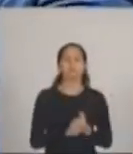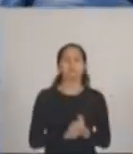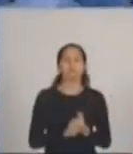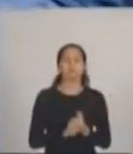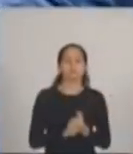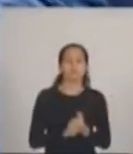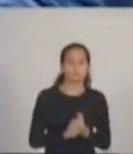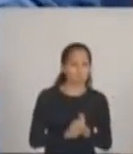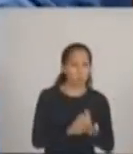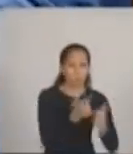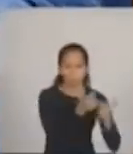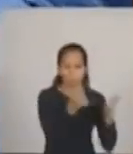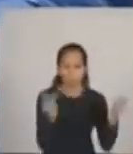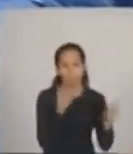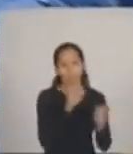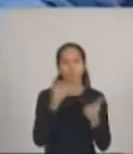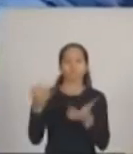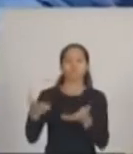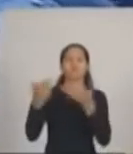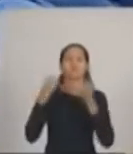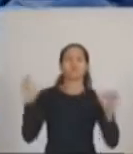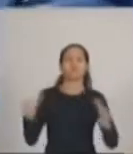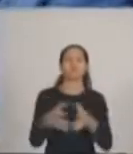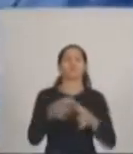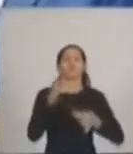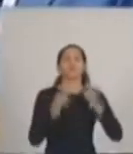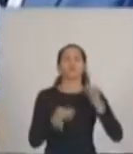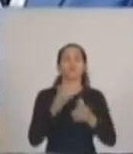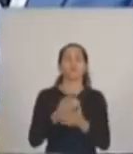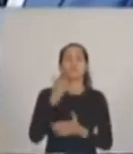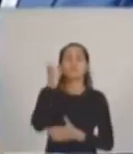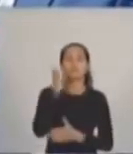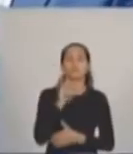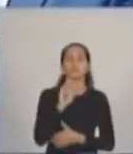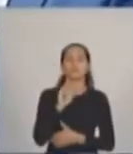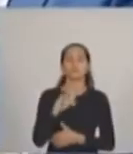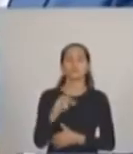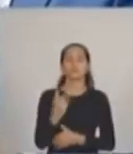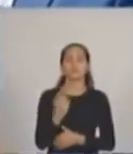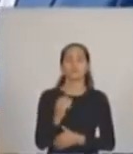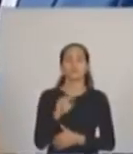colher os votos na Comissão de Justiça. Com o voto, deputado Vandinho Leite.